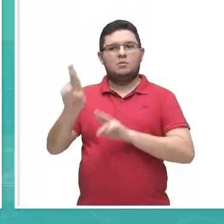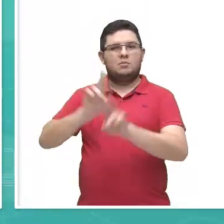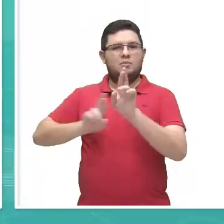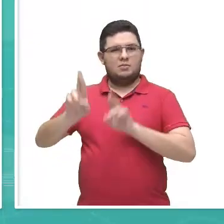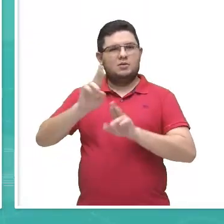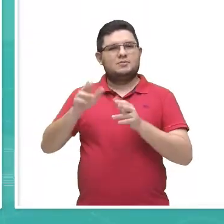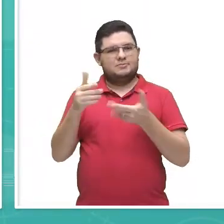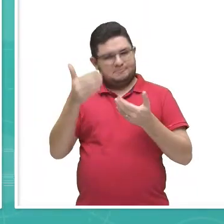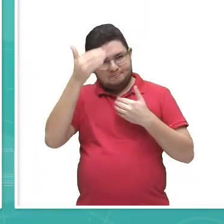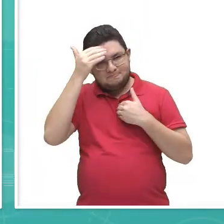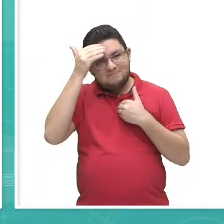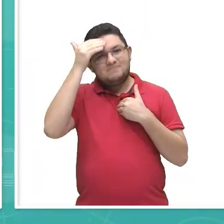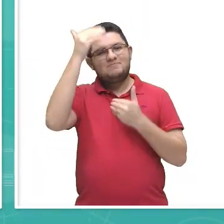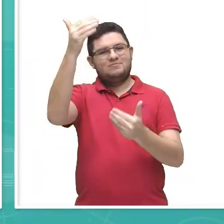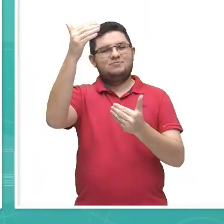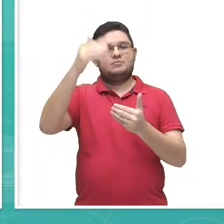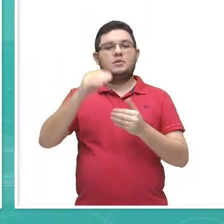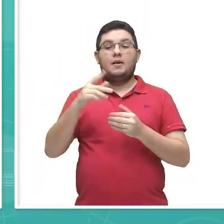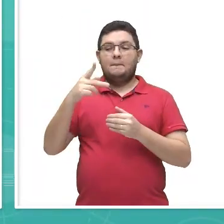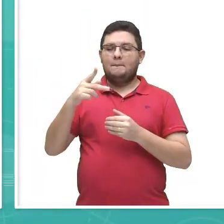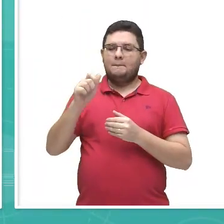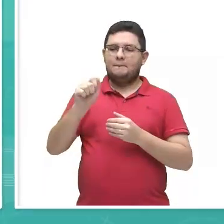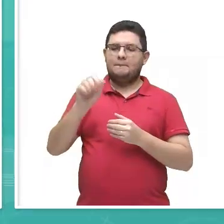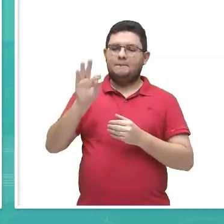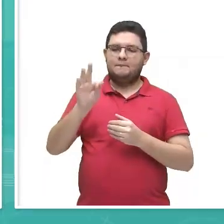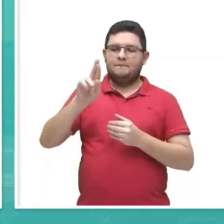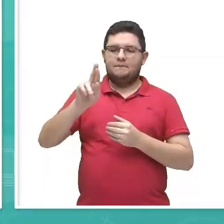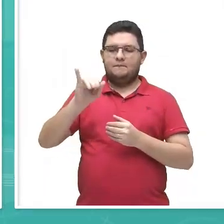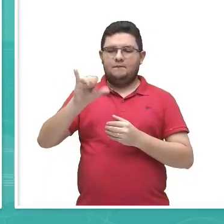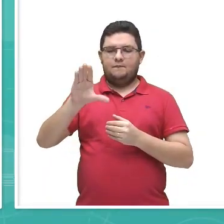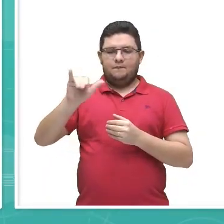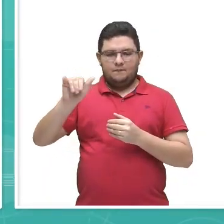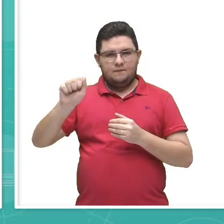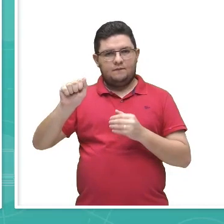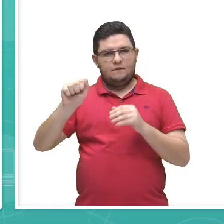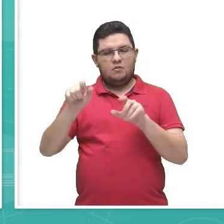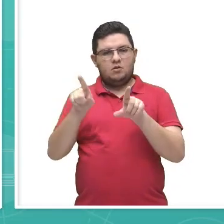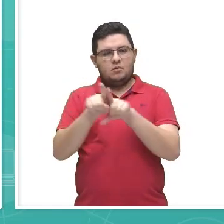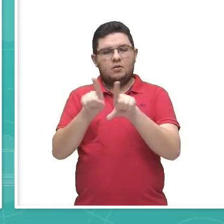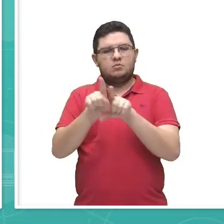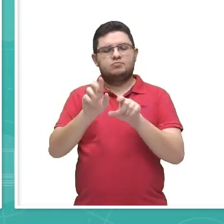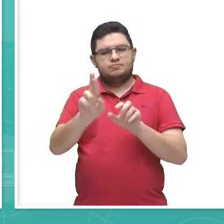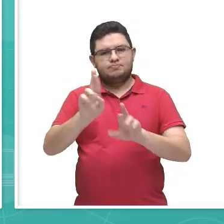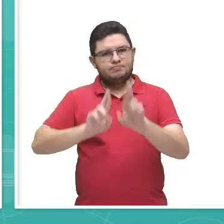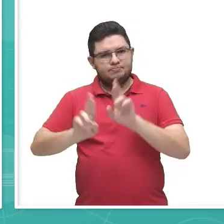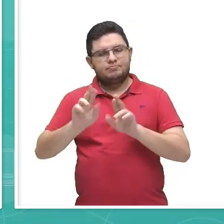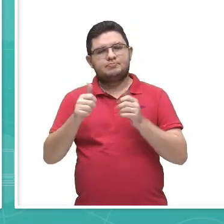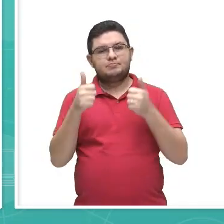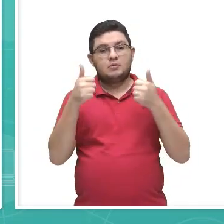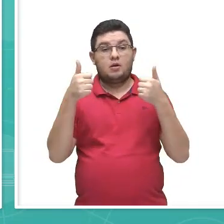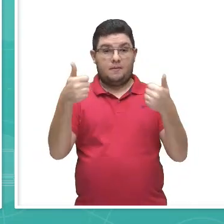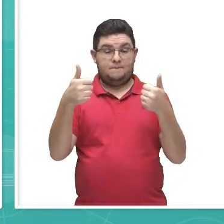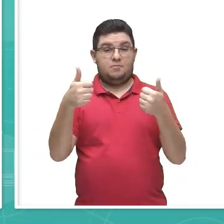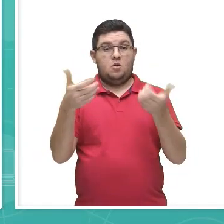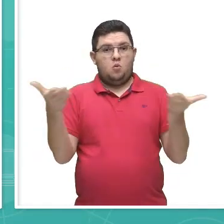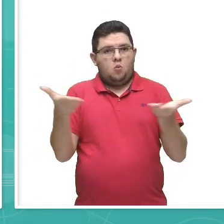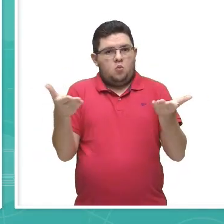you so much. A Patrícia também respondeu, very good. Vamos agora para a terceira